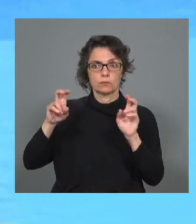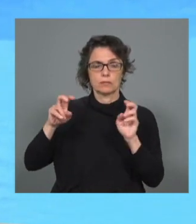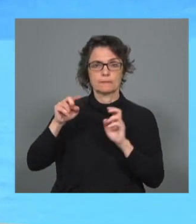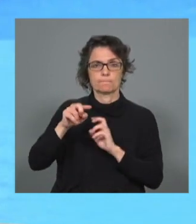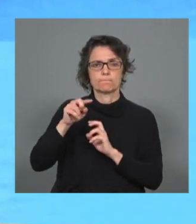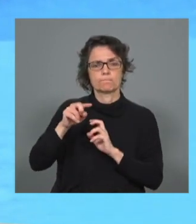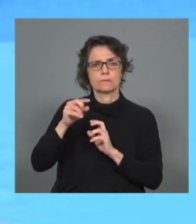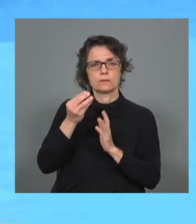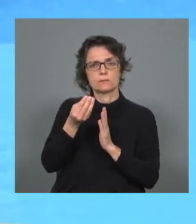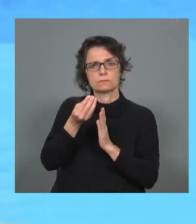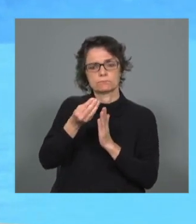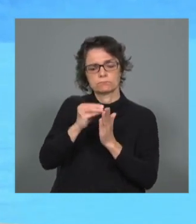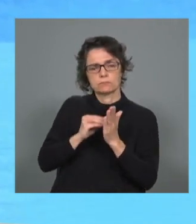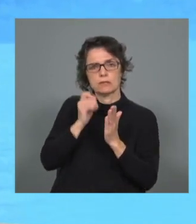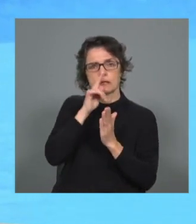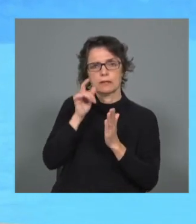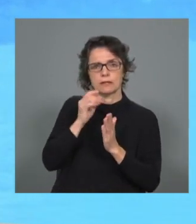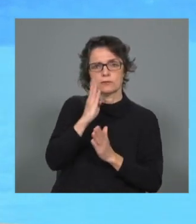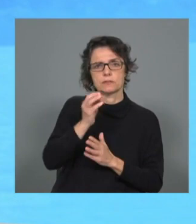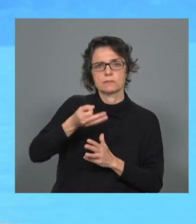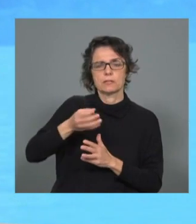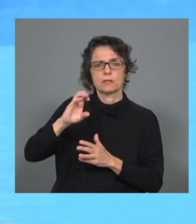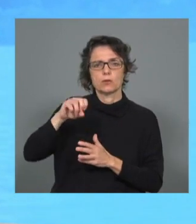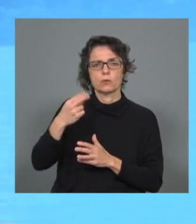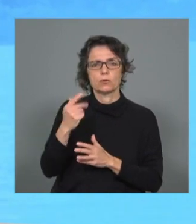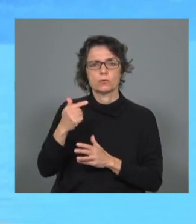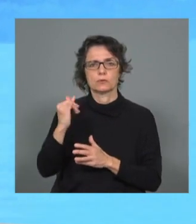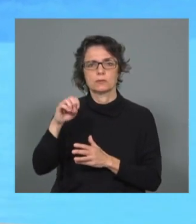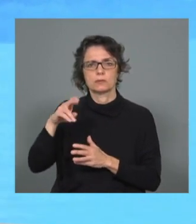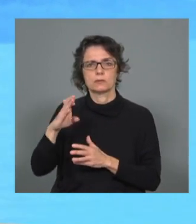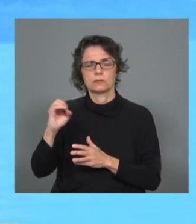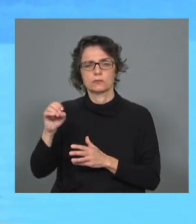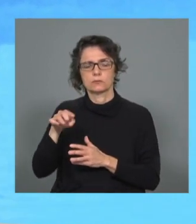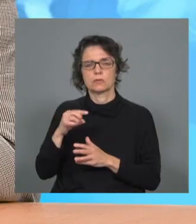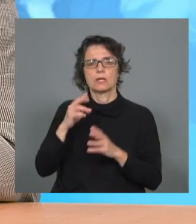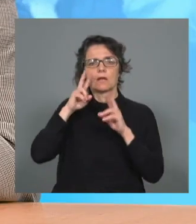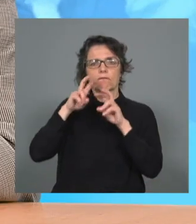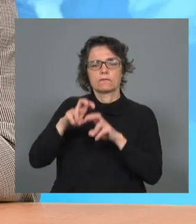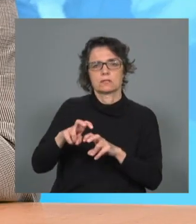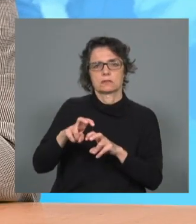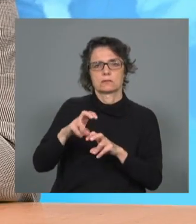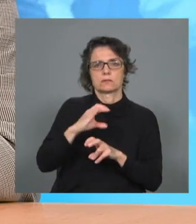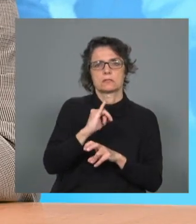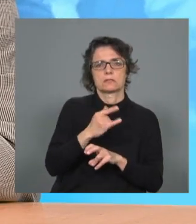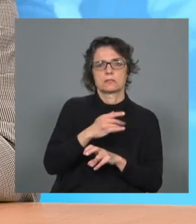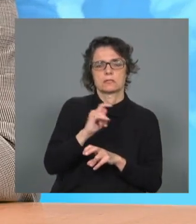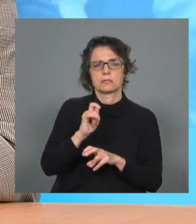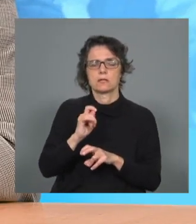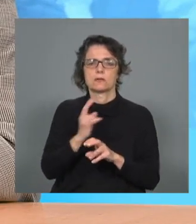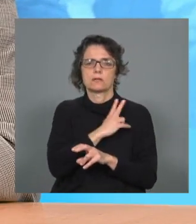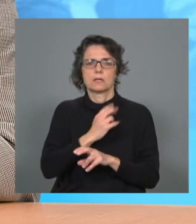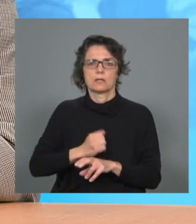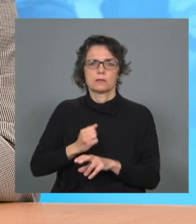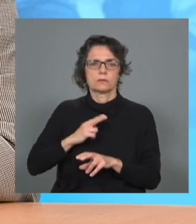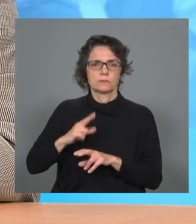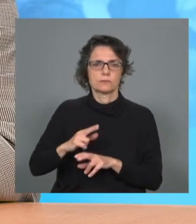José Pereira Coutinho. Está aqui connosco, investigador do CITER, da Universidade Católica Portuguesa também.